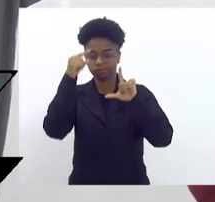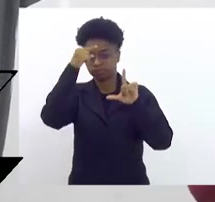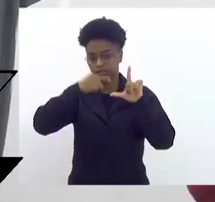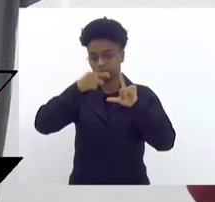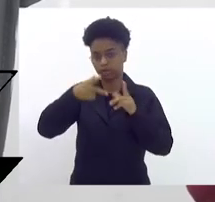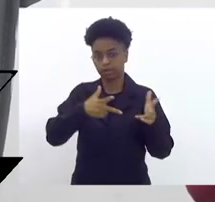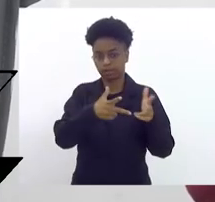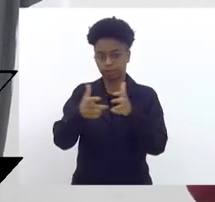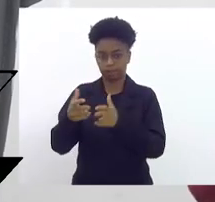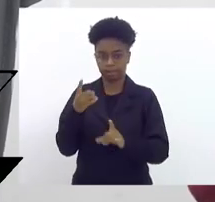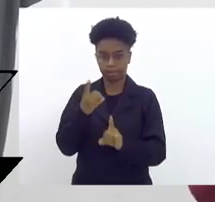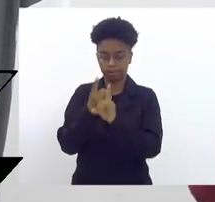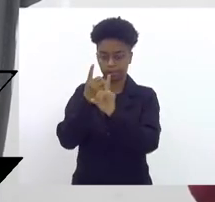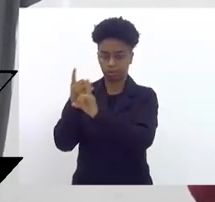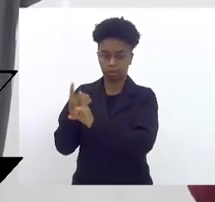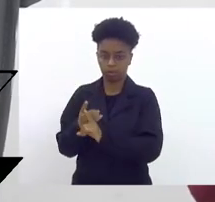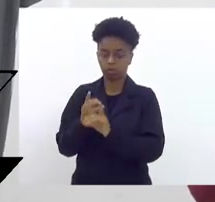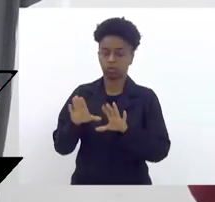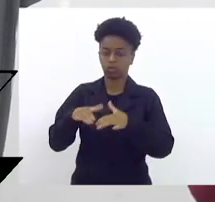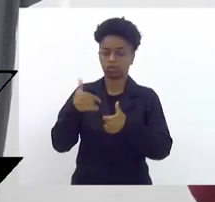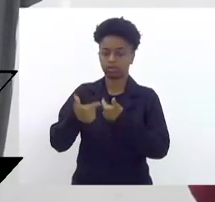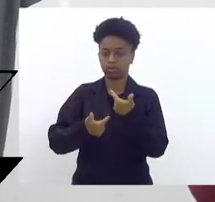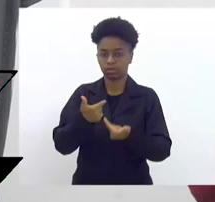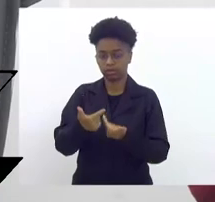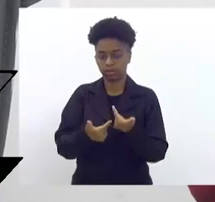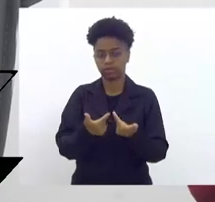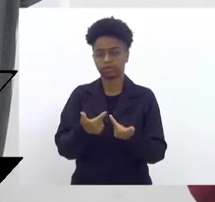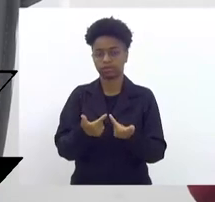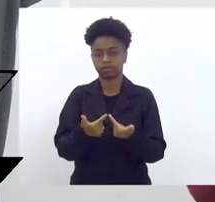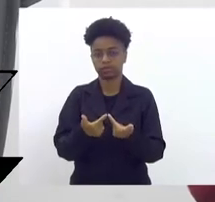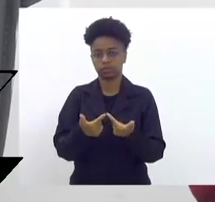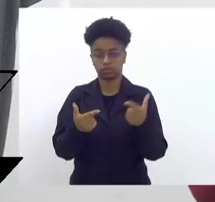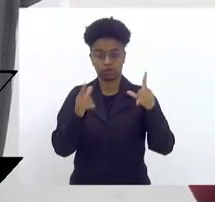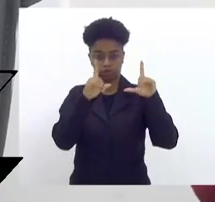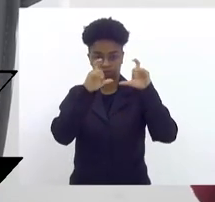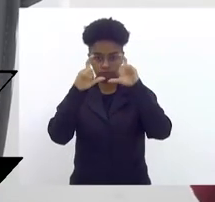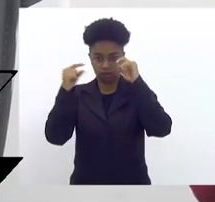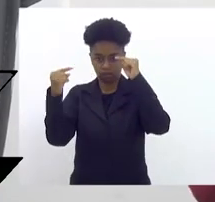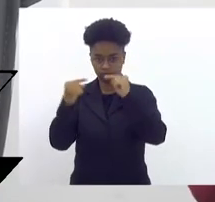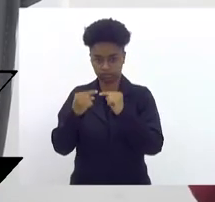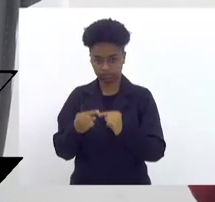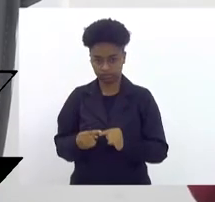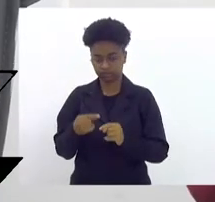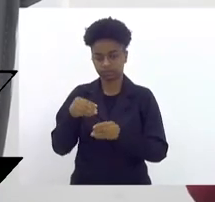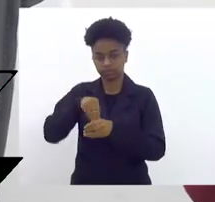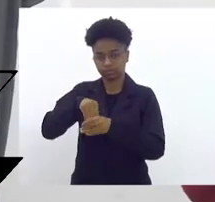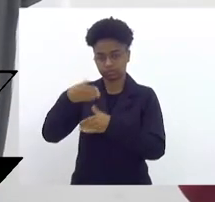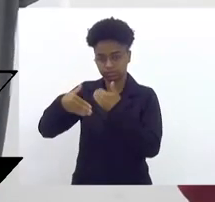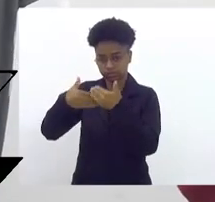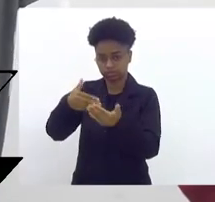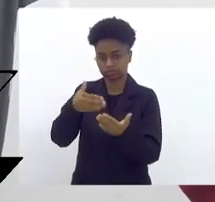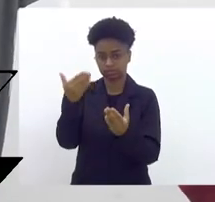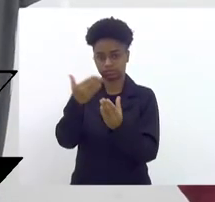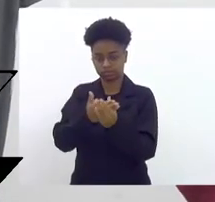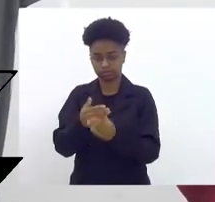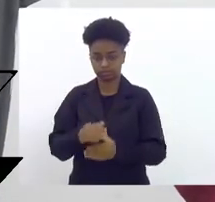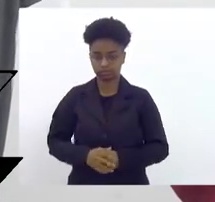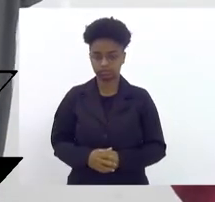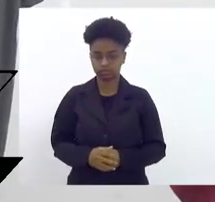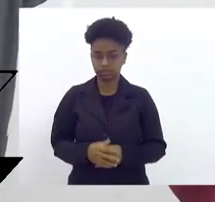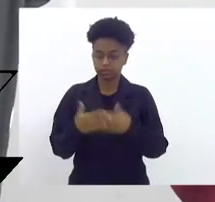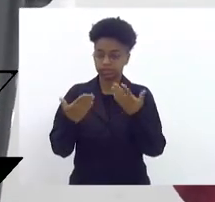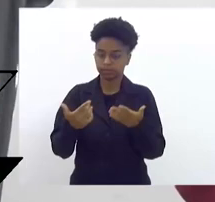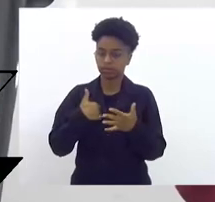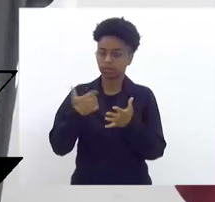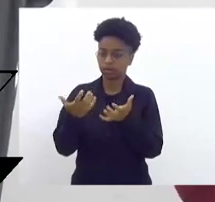de Justiça ela foi membro do grupo de trabalho do reconhecimento fotográfico em processos penais Então gostaria de